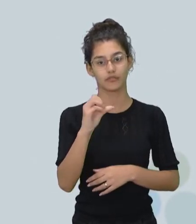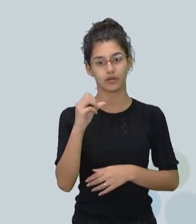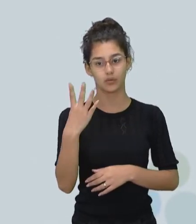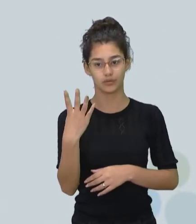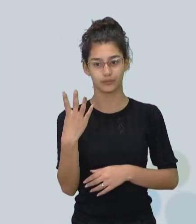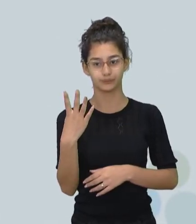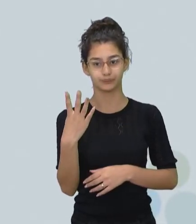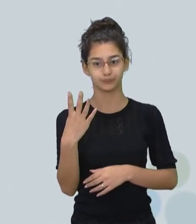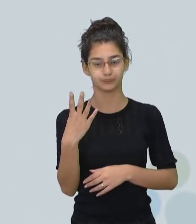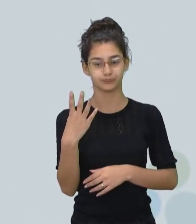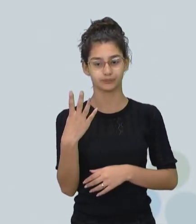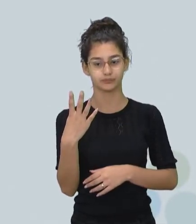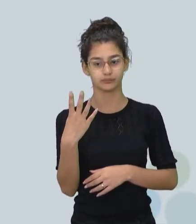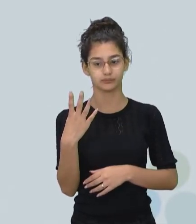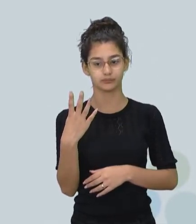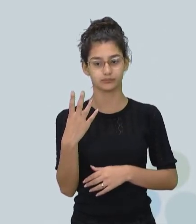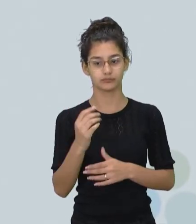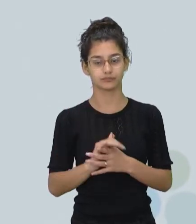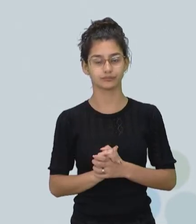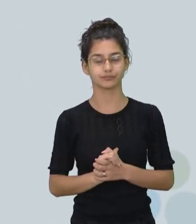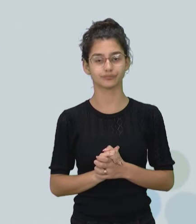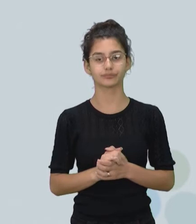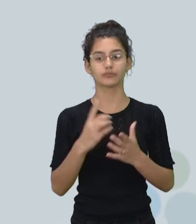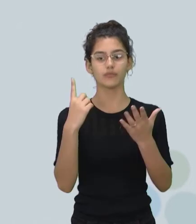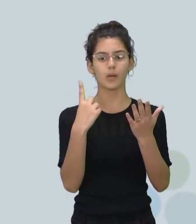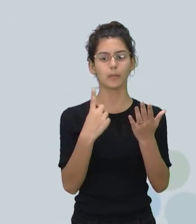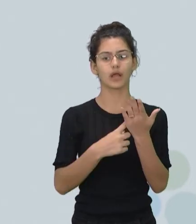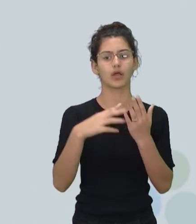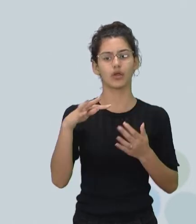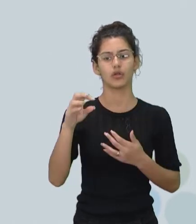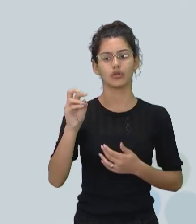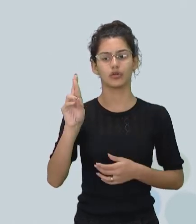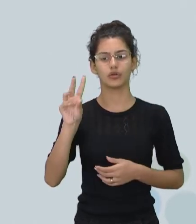1494, certo? O Tratado de Tordesilhas de